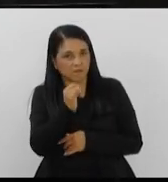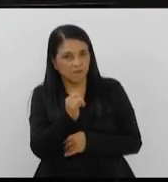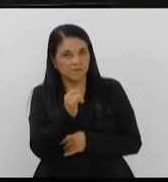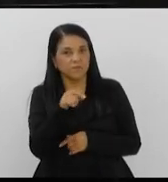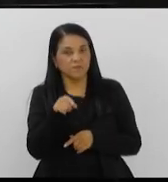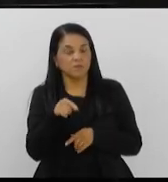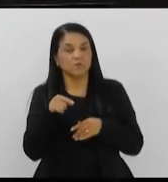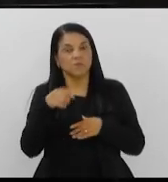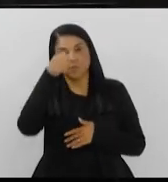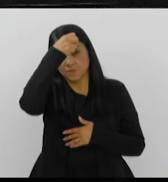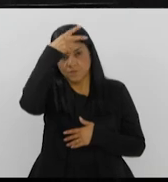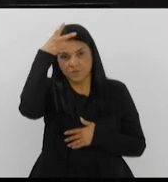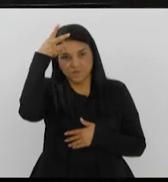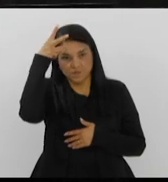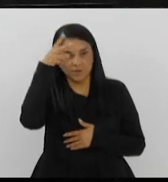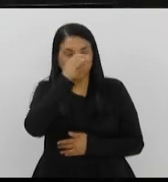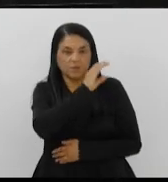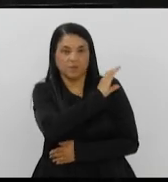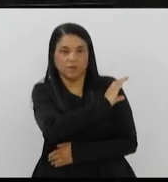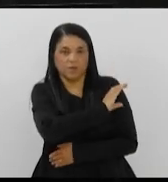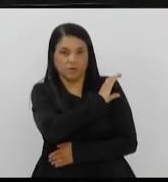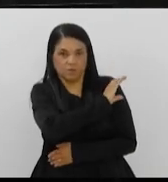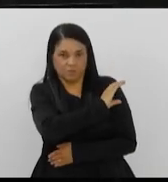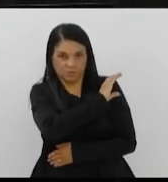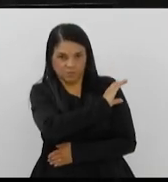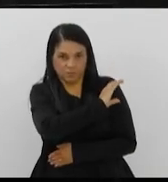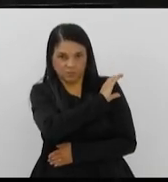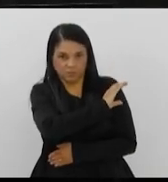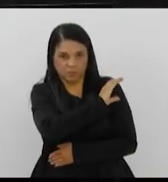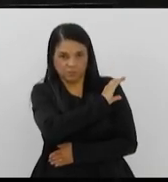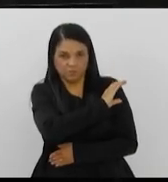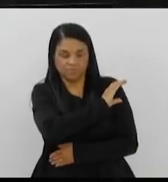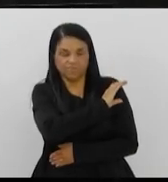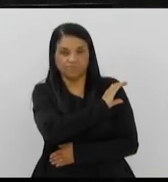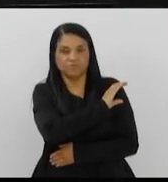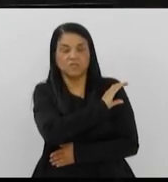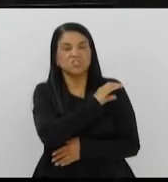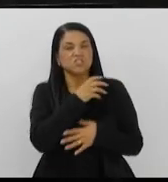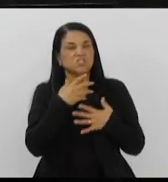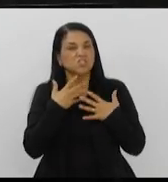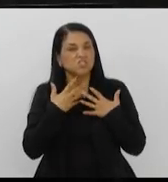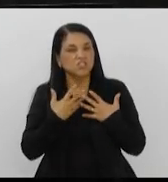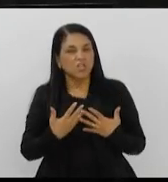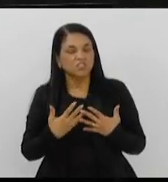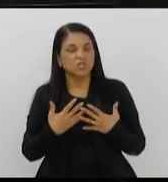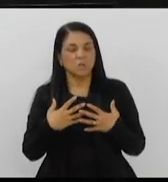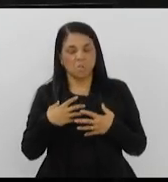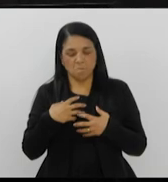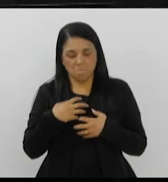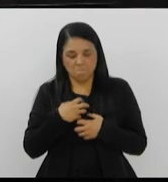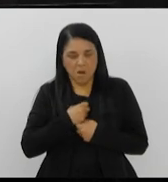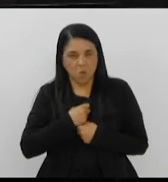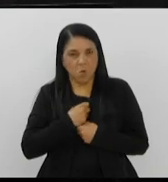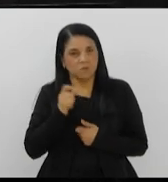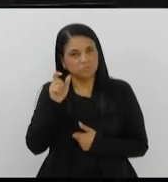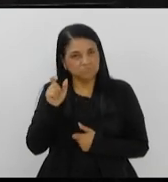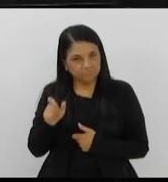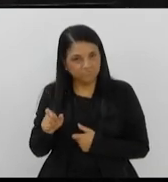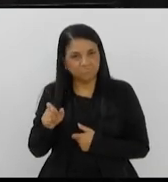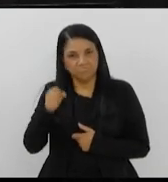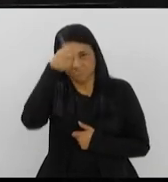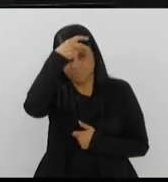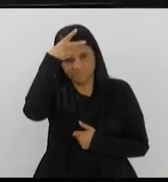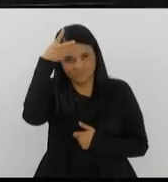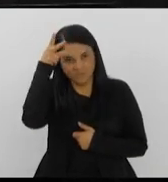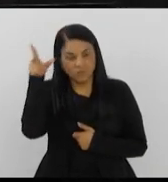de Campos Goytacazes ficou chateado, magoado com o discurso